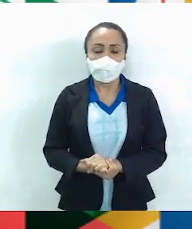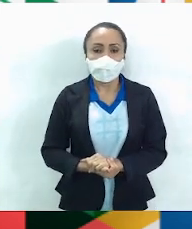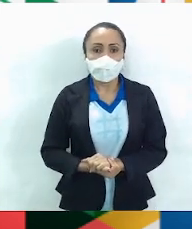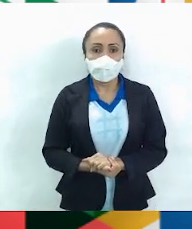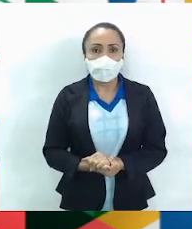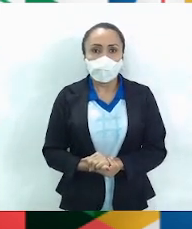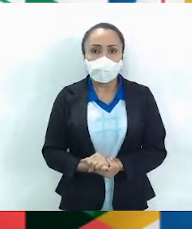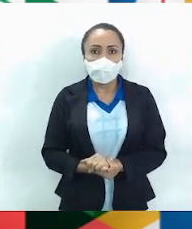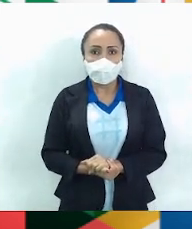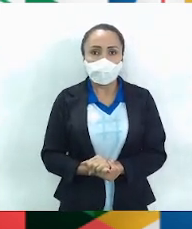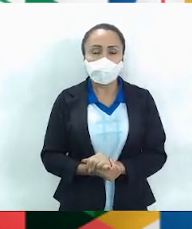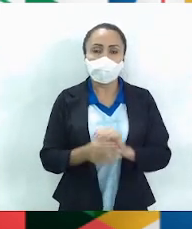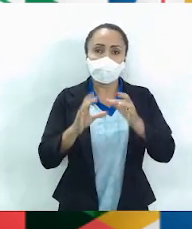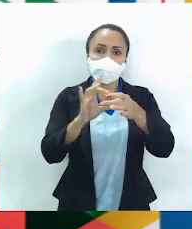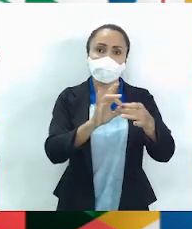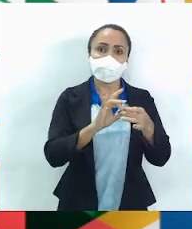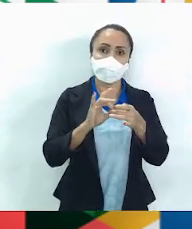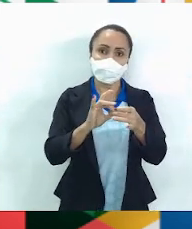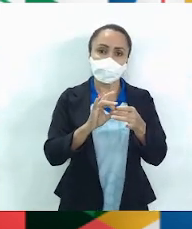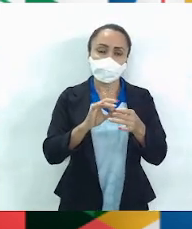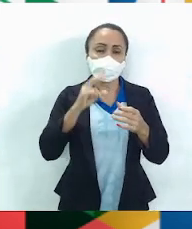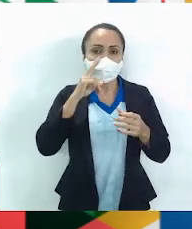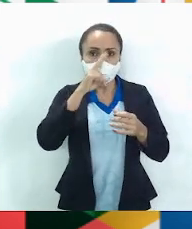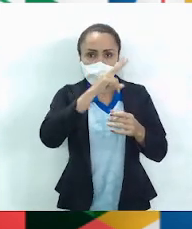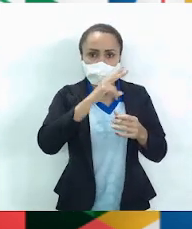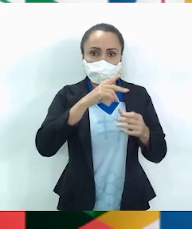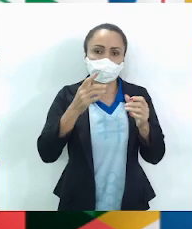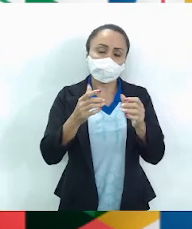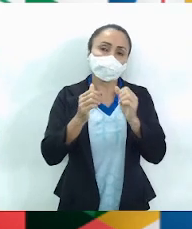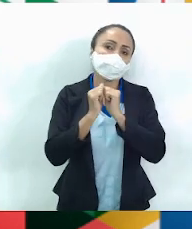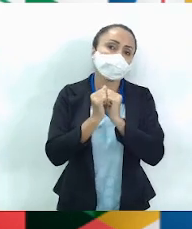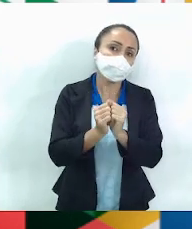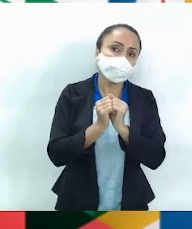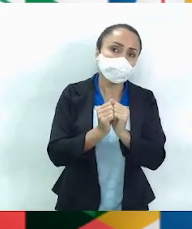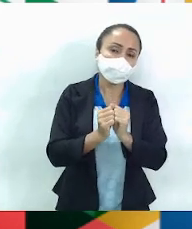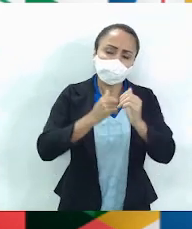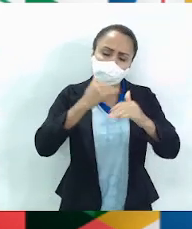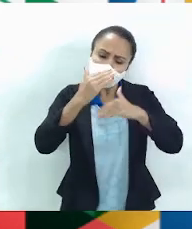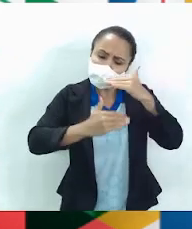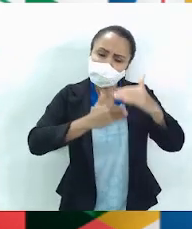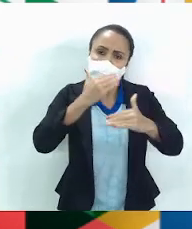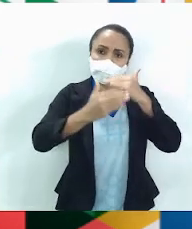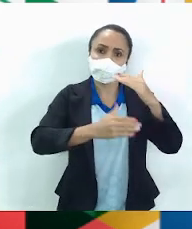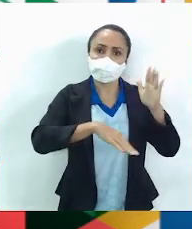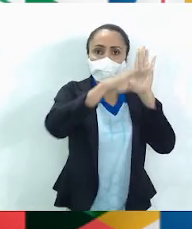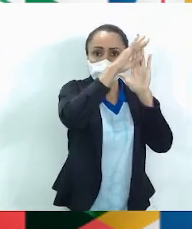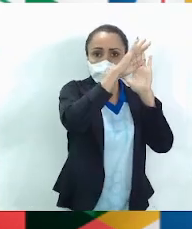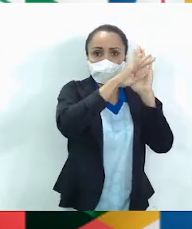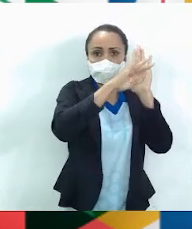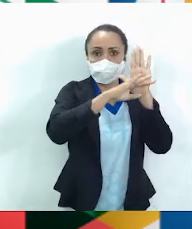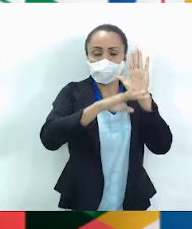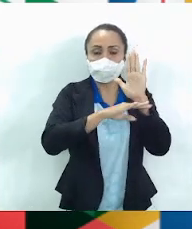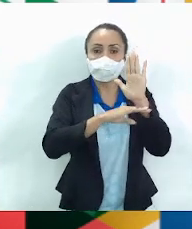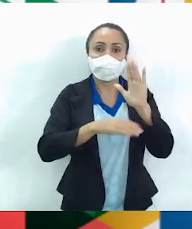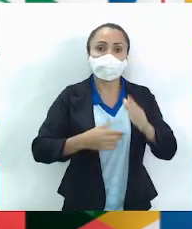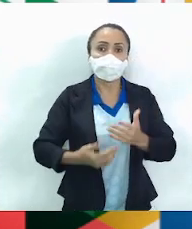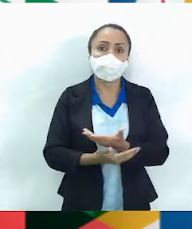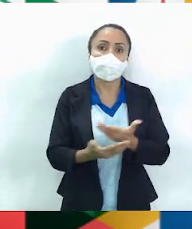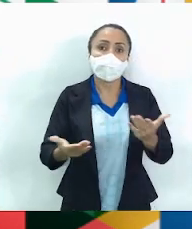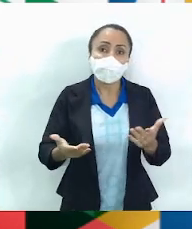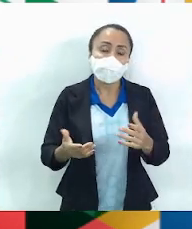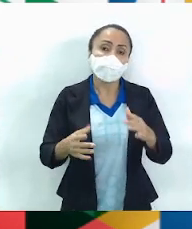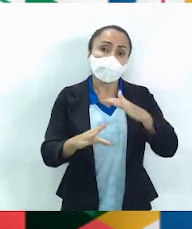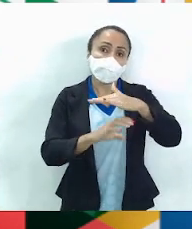brasileiros. Uniram suas forças para, juntos, promoverem um programa de mobilidade entre